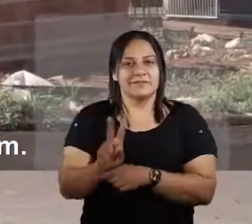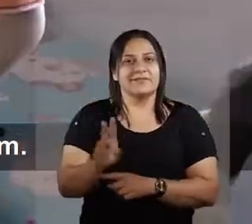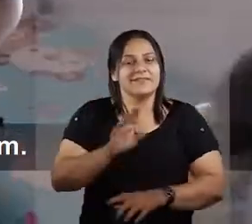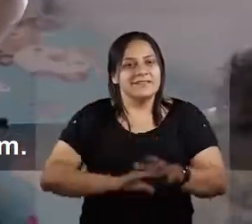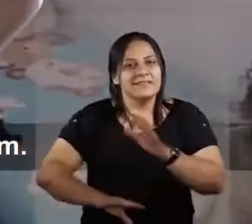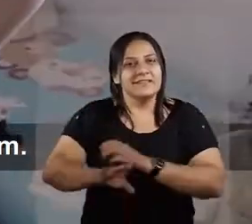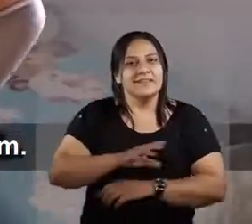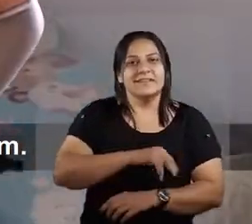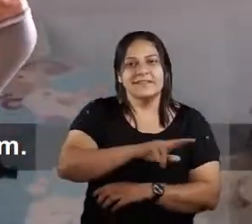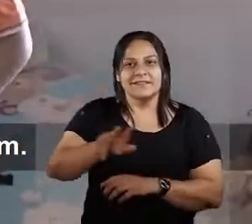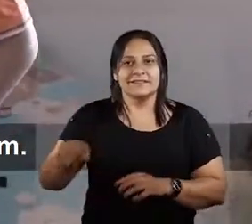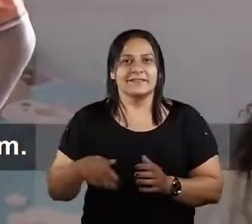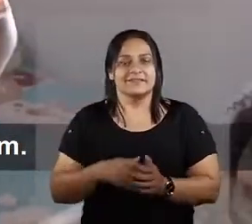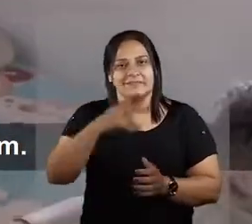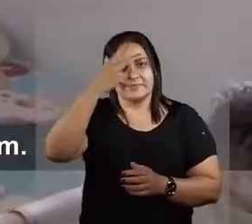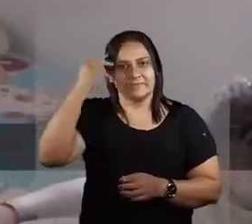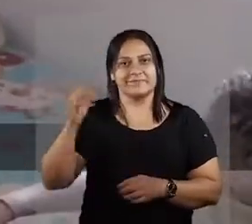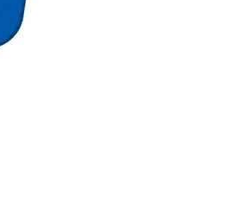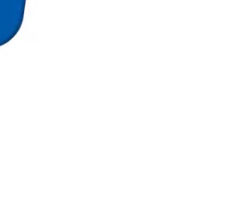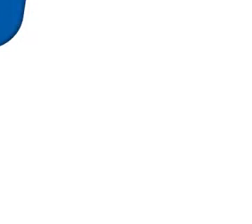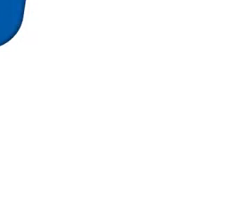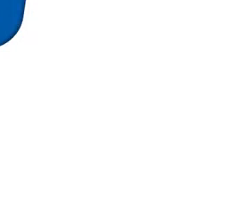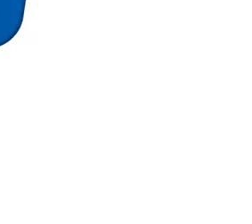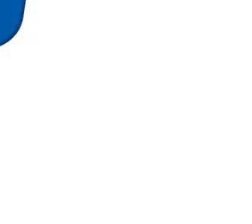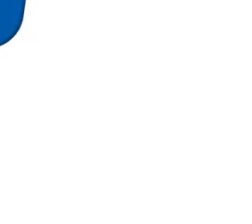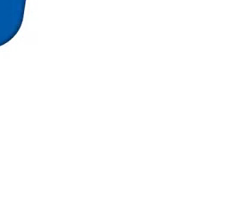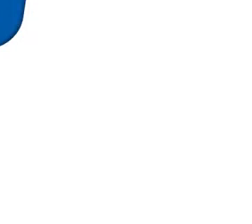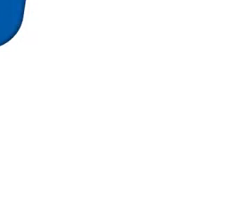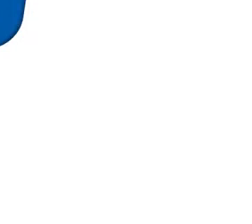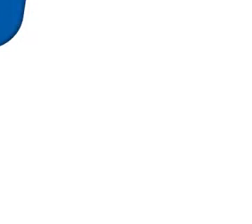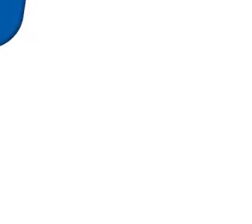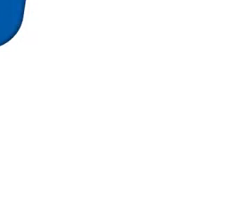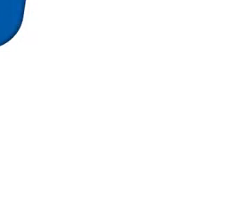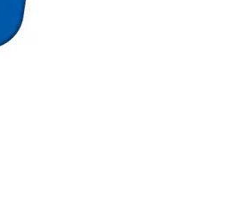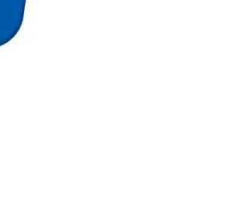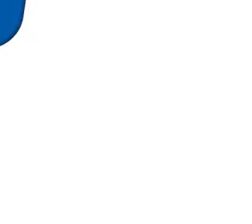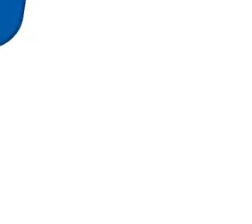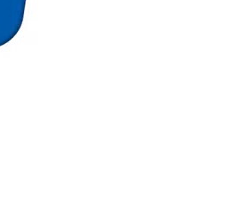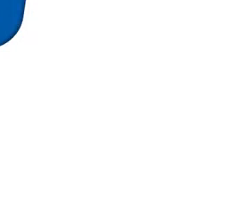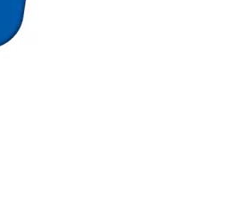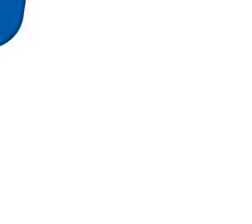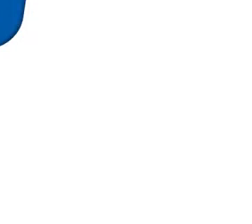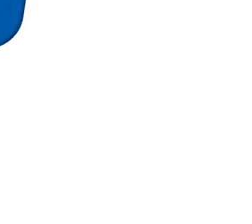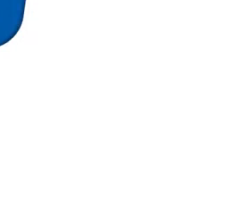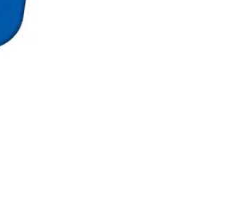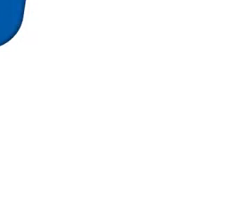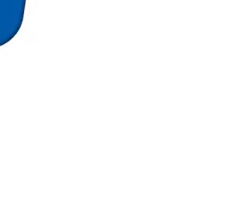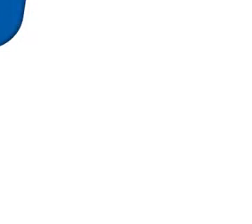cuidará dos que mais precisam. 55 Ivan Cassaro, então.